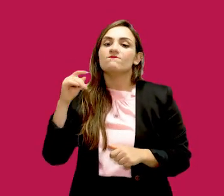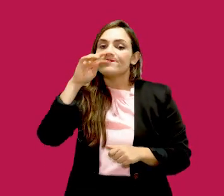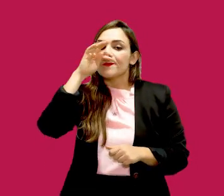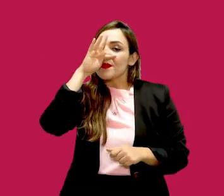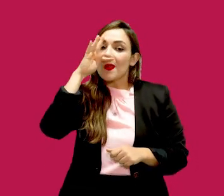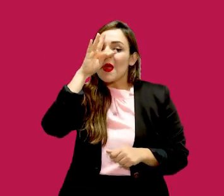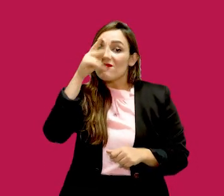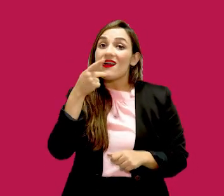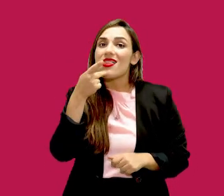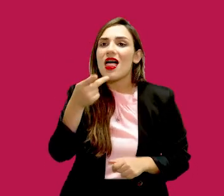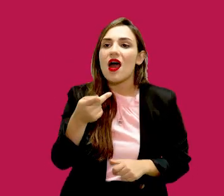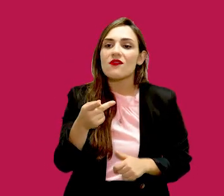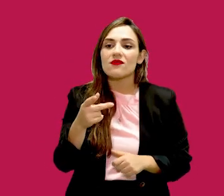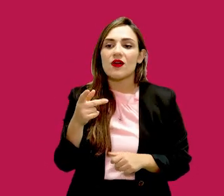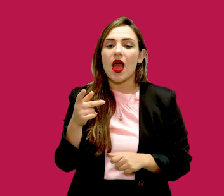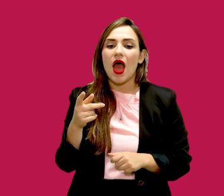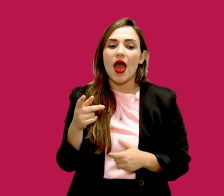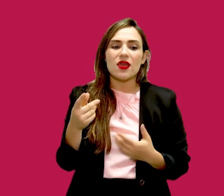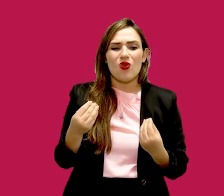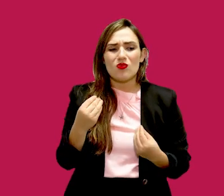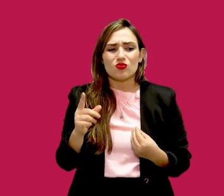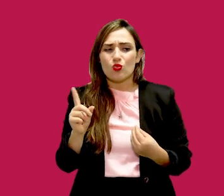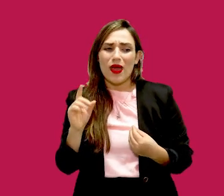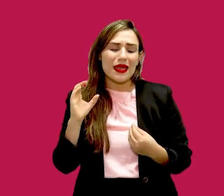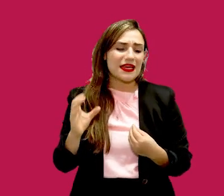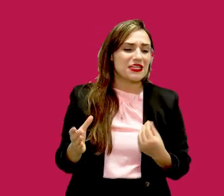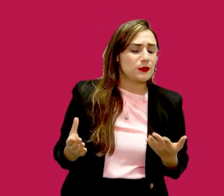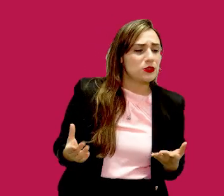elas eram enquadradas na conduta